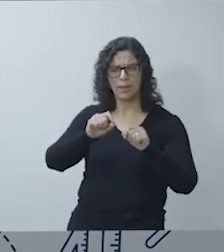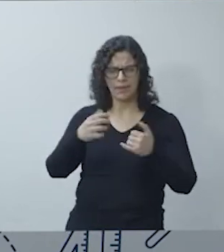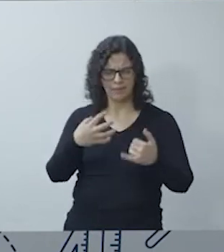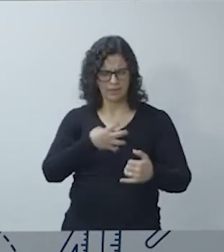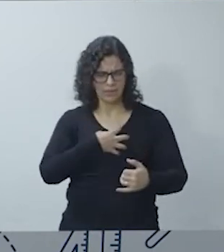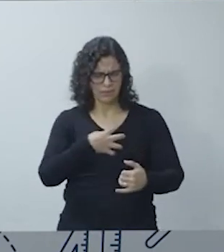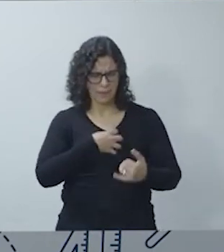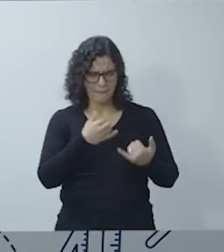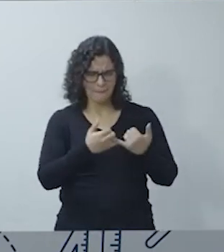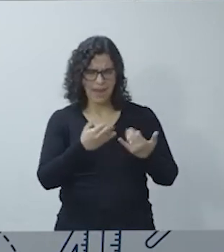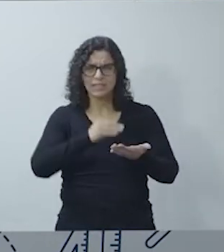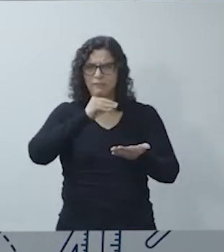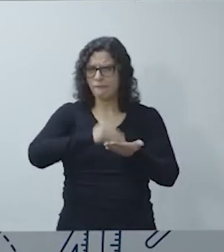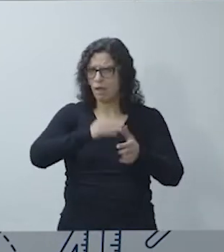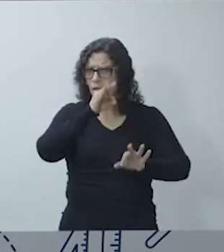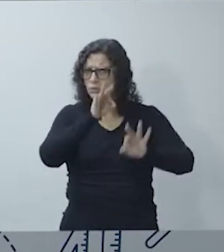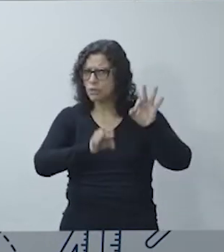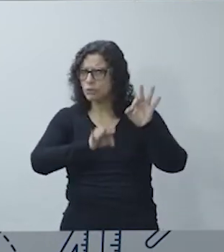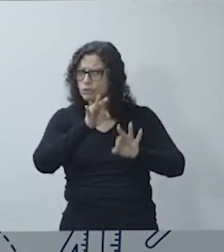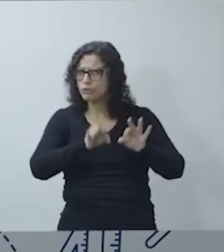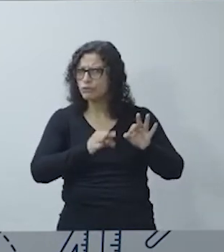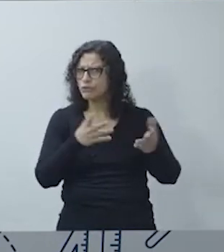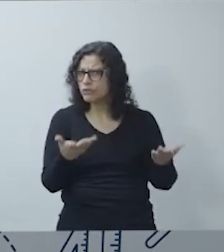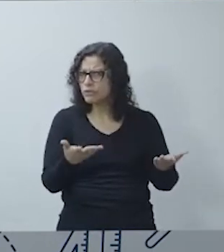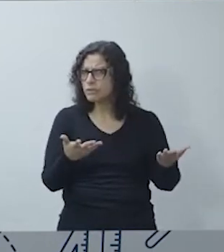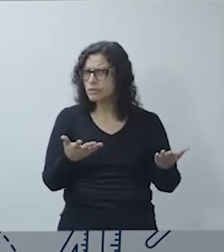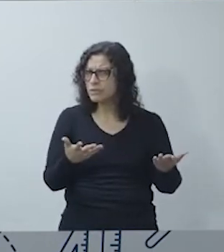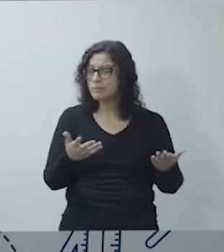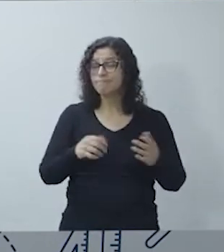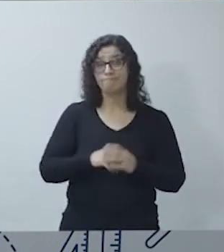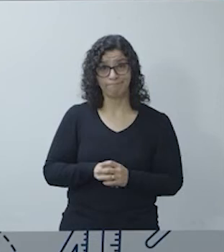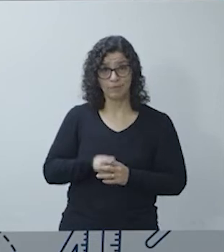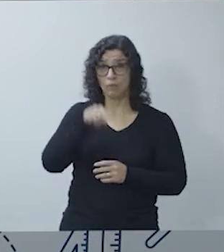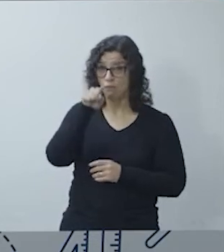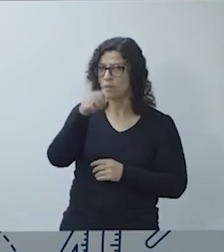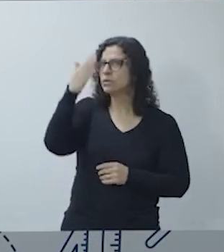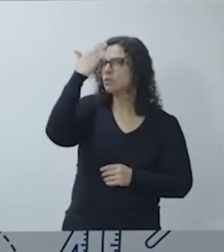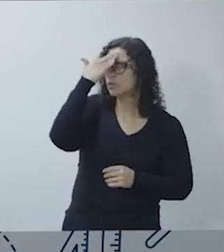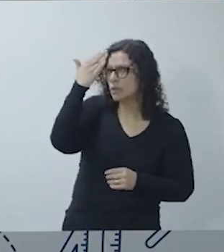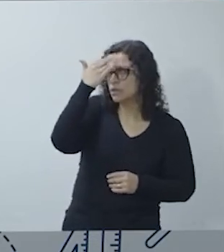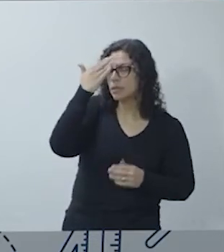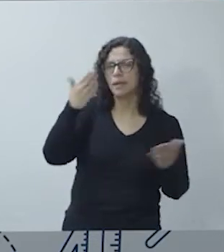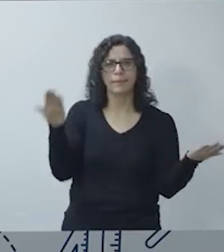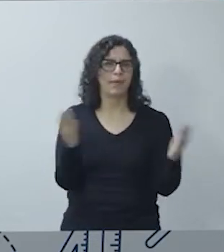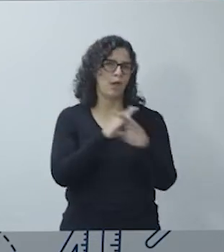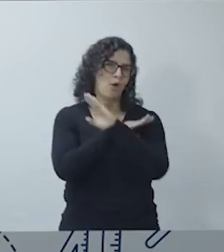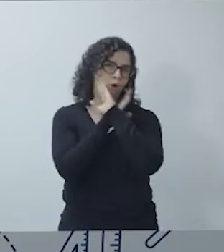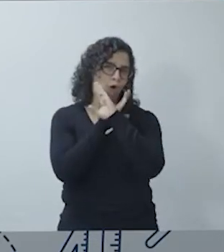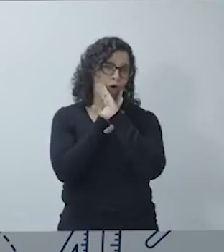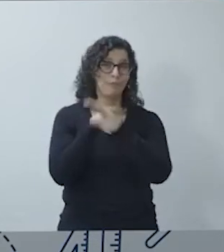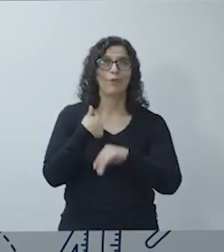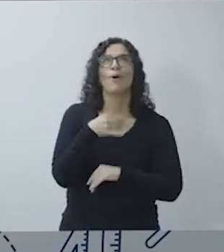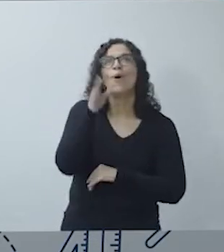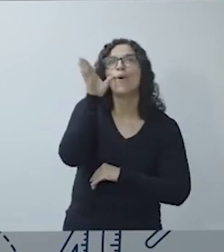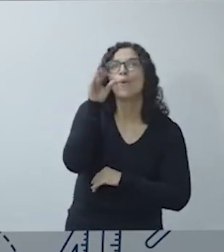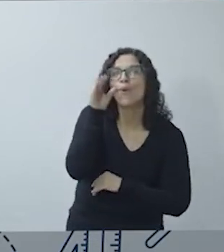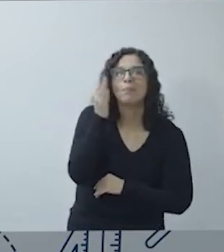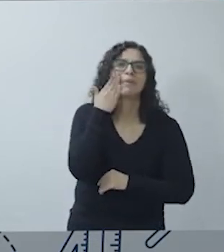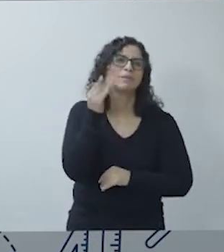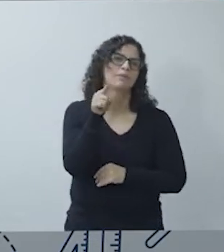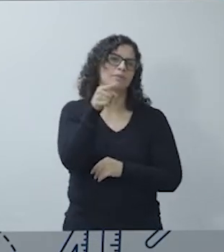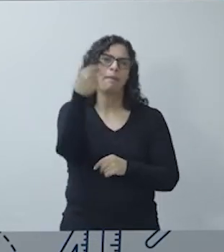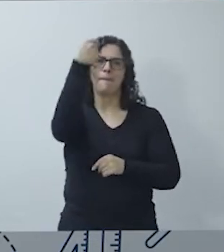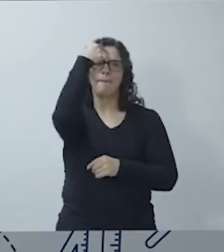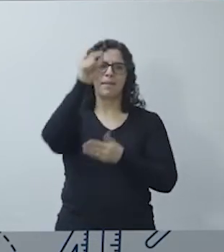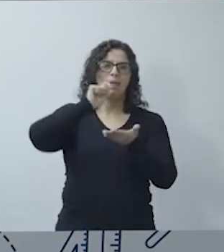sentiria injustiçado pelo que está acontecendo? Como vocês já sabem, é óbvio que eu fico curioso para saber o que